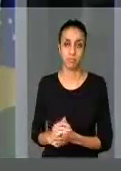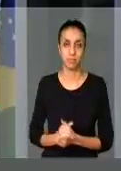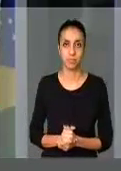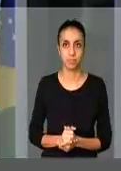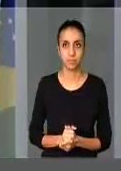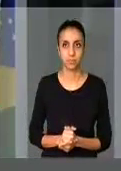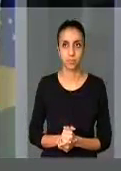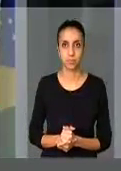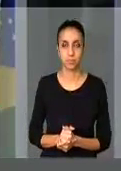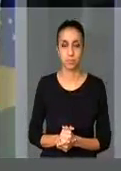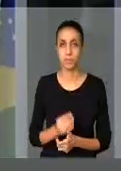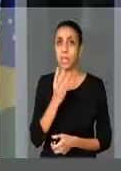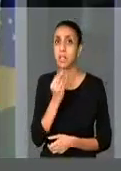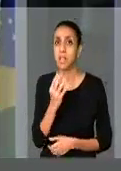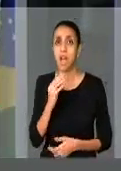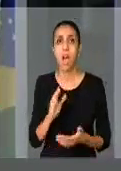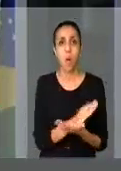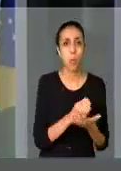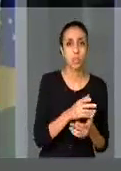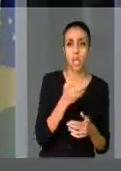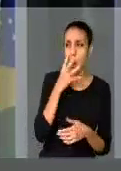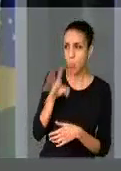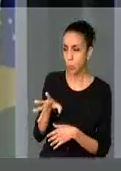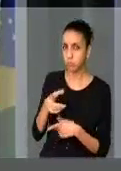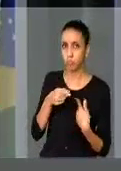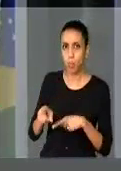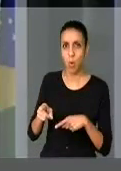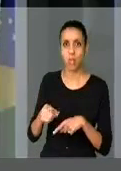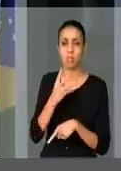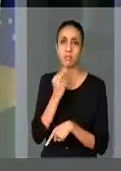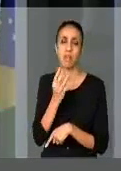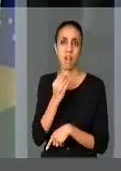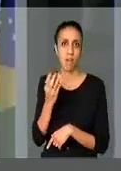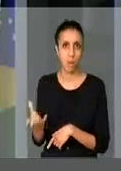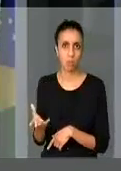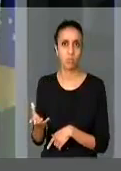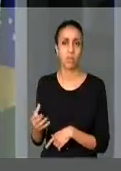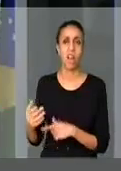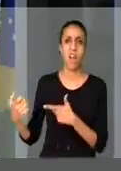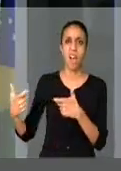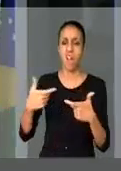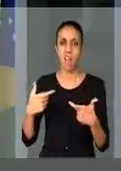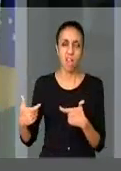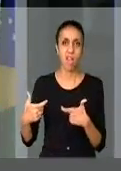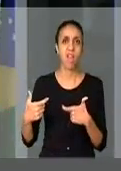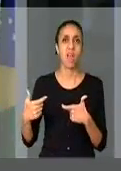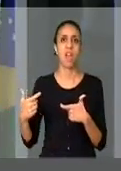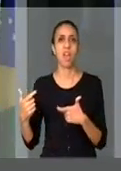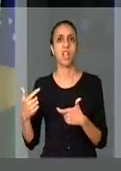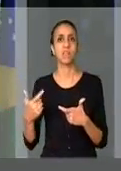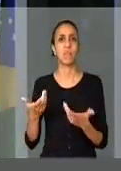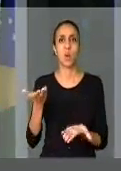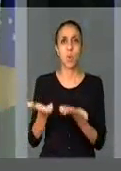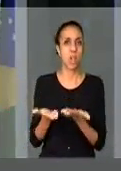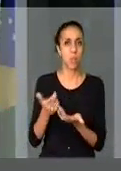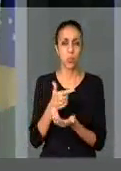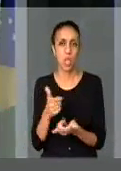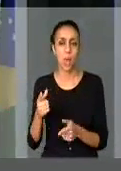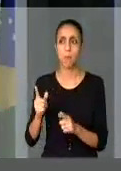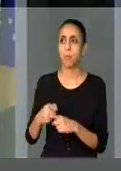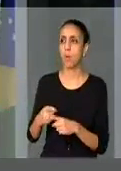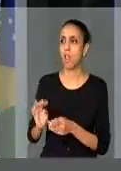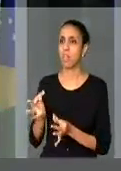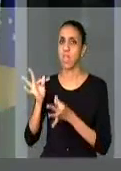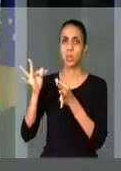Israel chega a ser acusado de travar uma guerra desigual, porque tem tecnologia suficiente para proteger